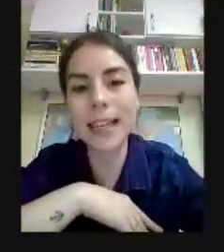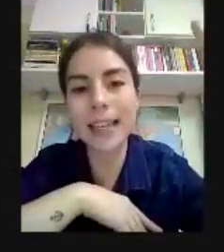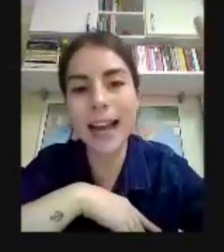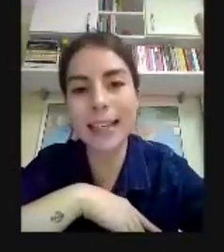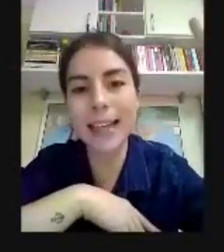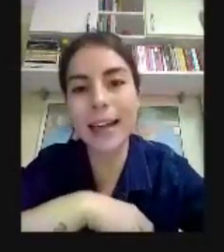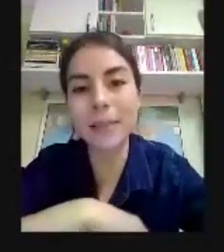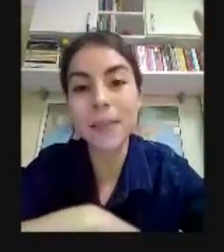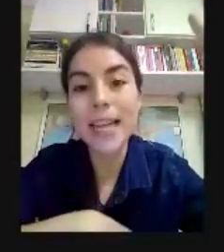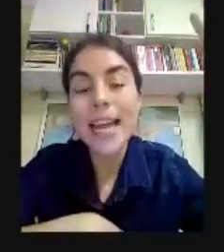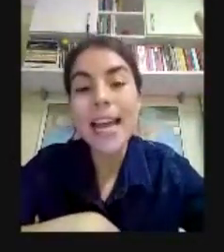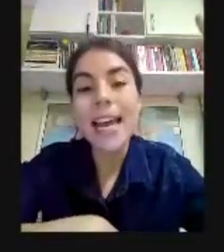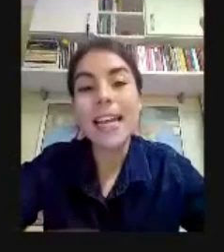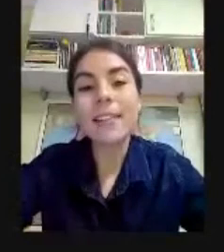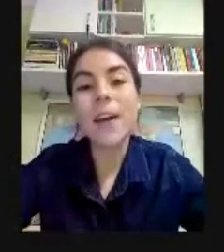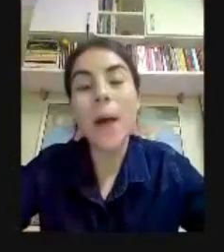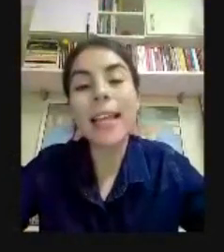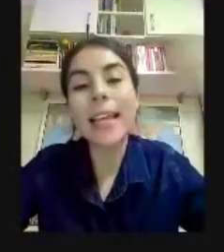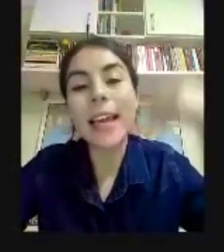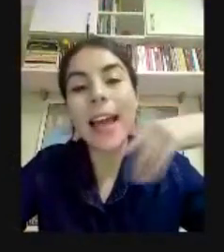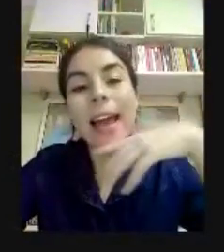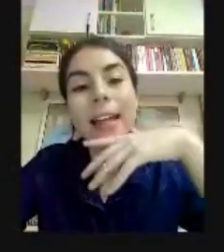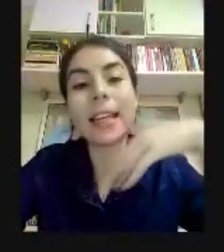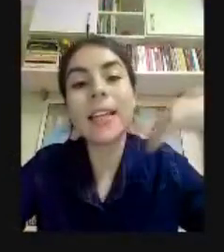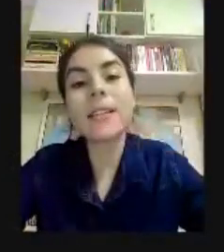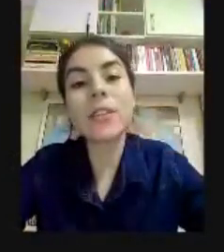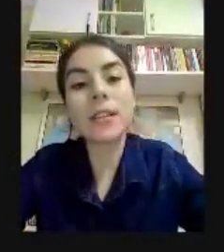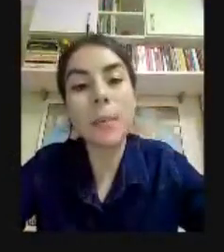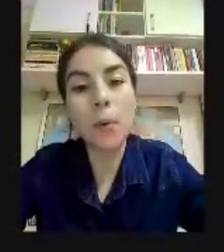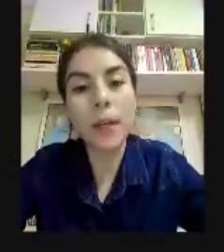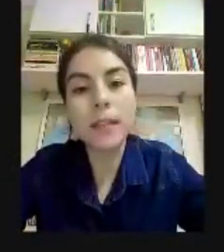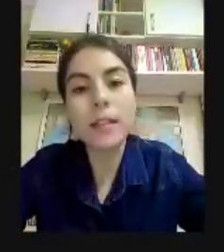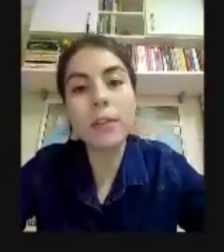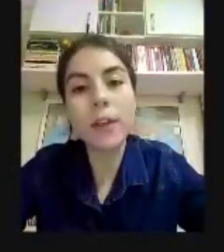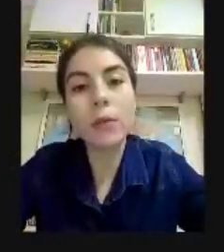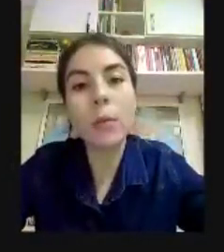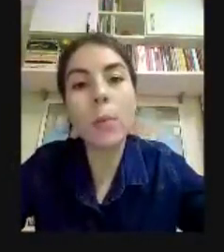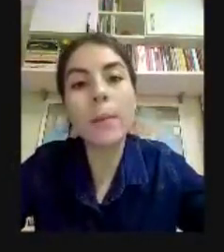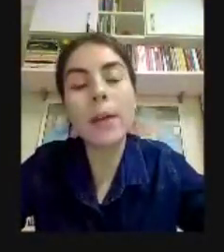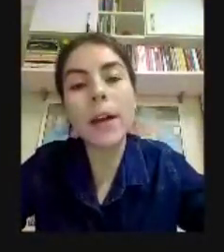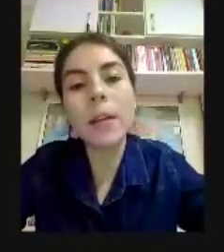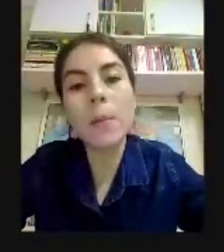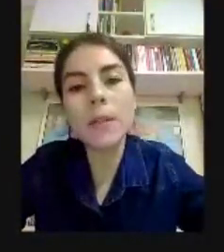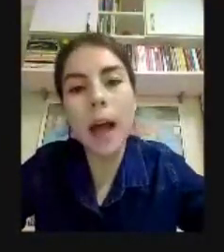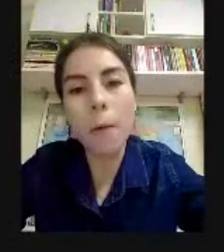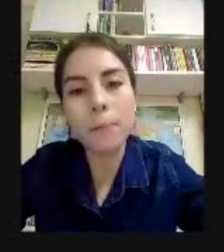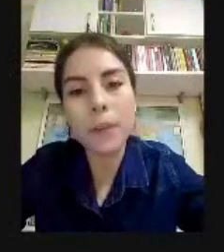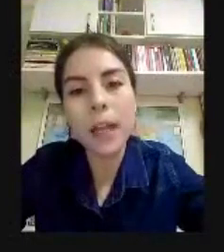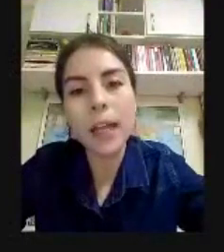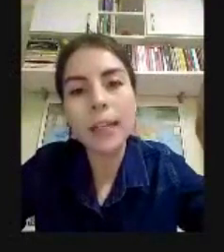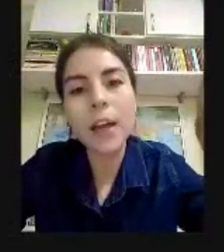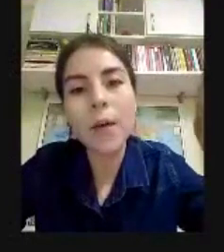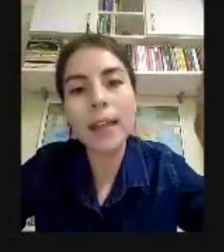vocês lembram da escrita da carta dela então aqui ela quinze dias depois escrevendo o primeiro cartão